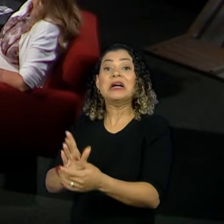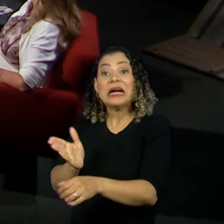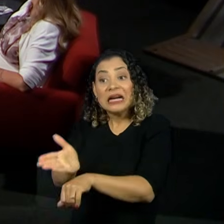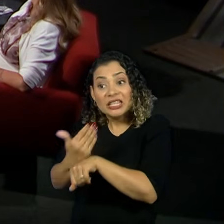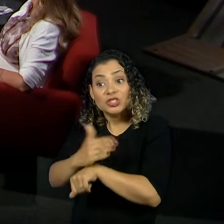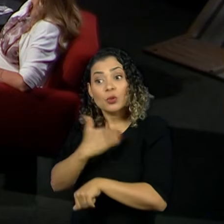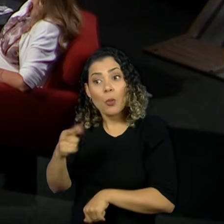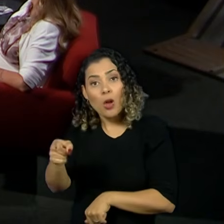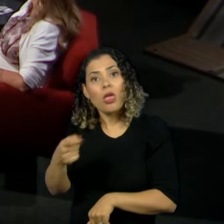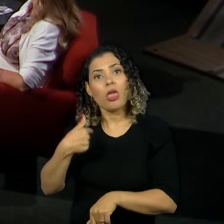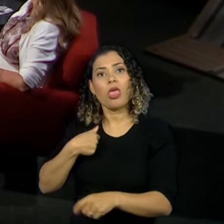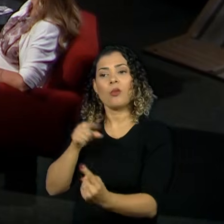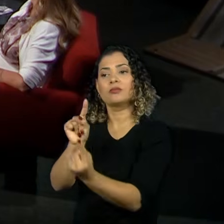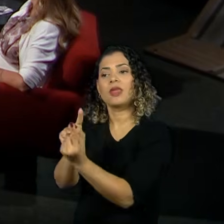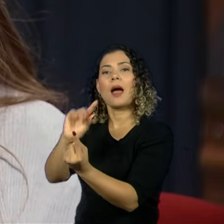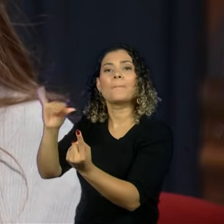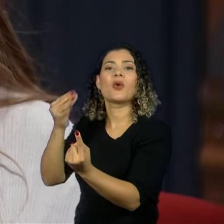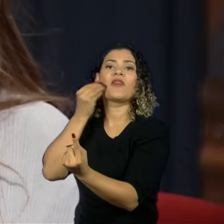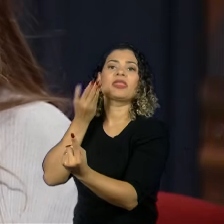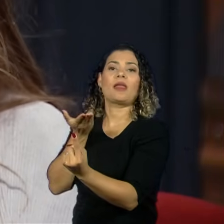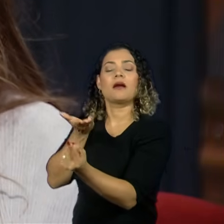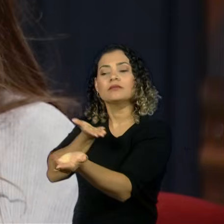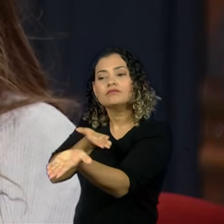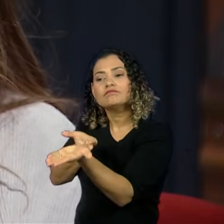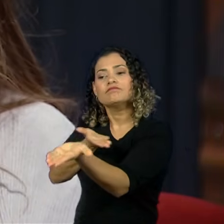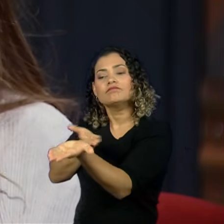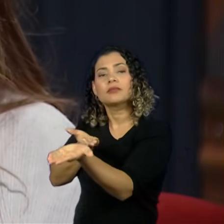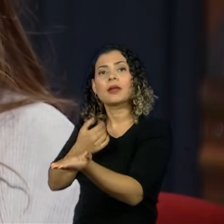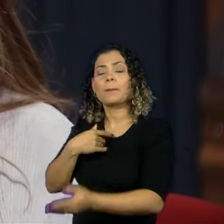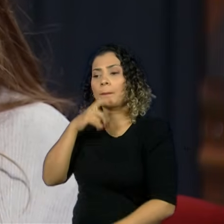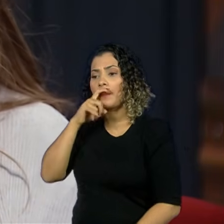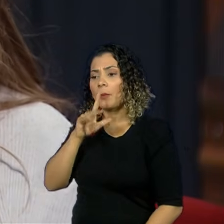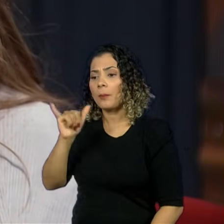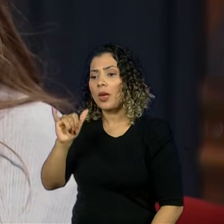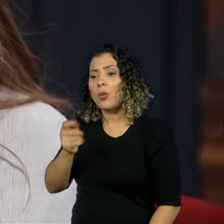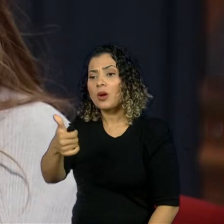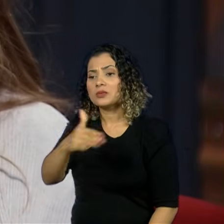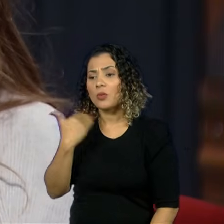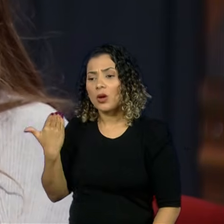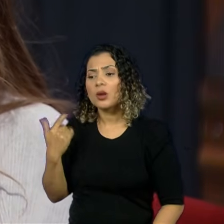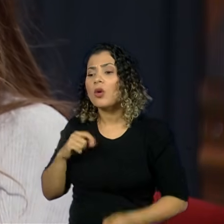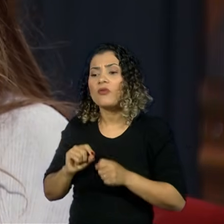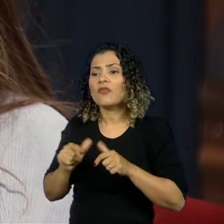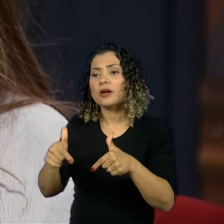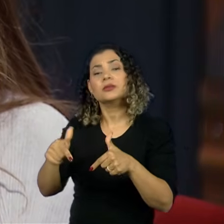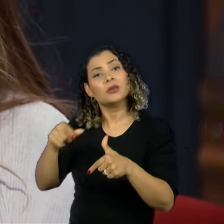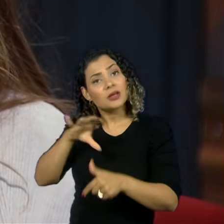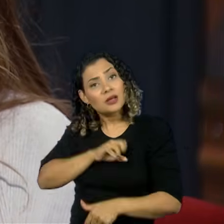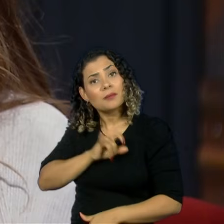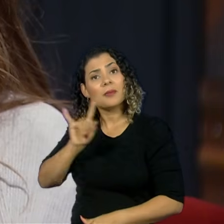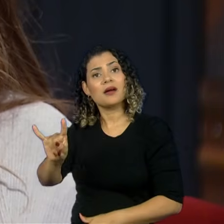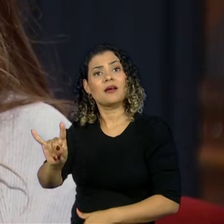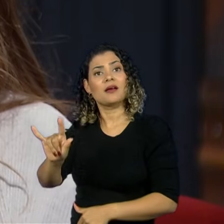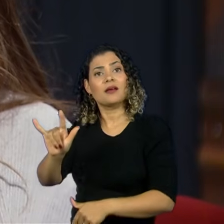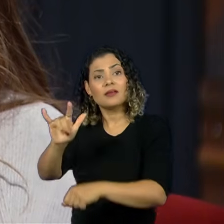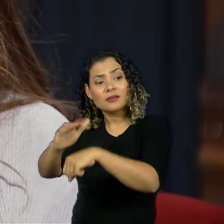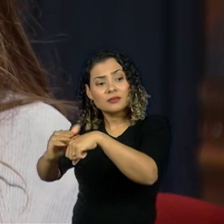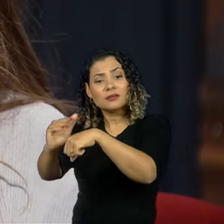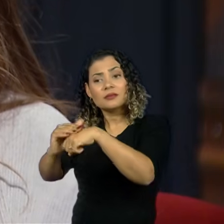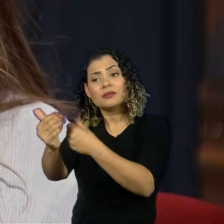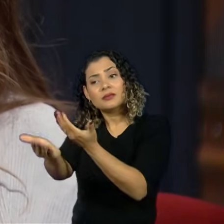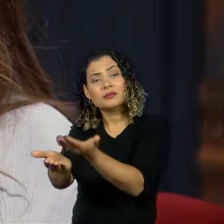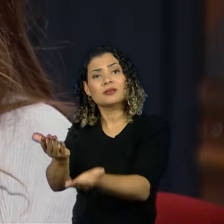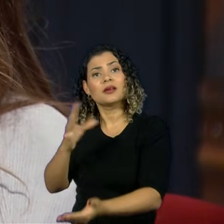perder. Então, estou perdendo meu pai, o que eu faço? Ame. Deixa